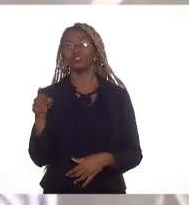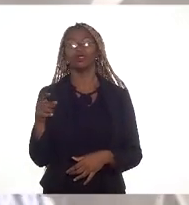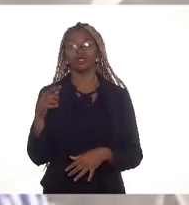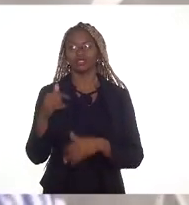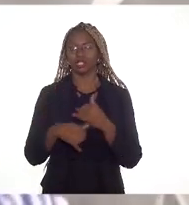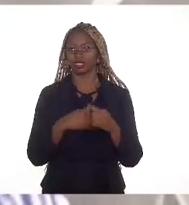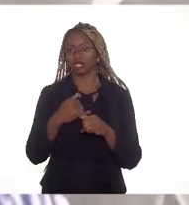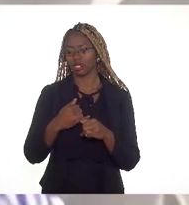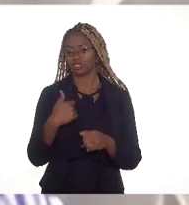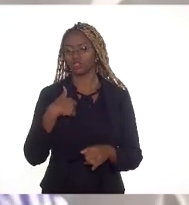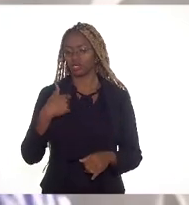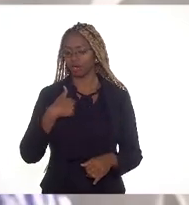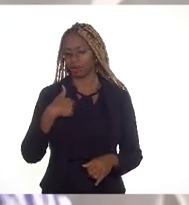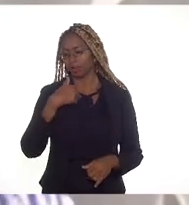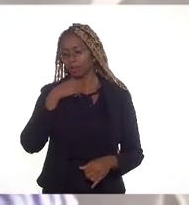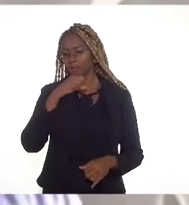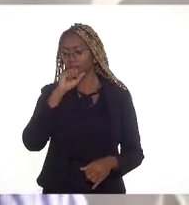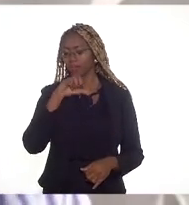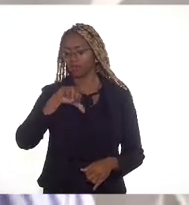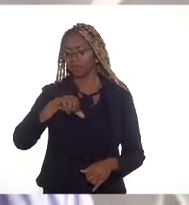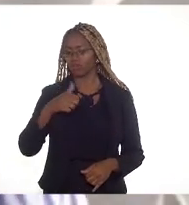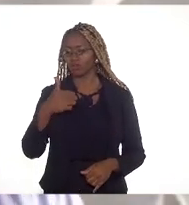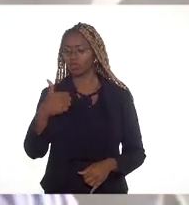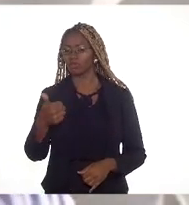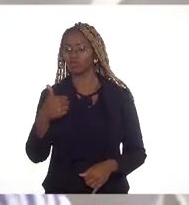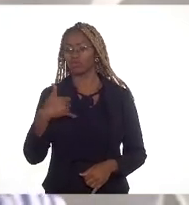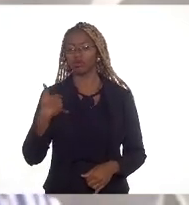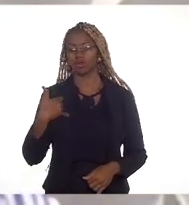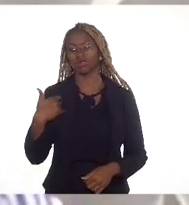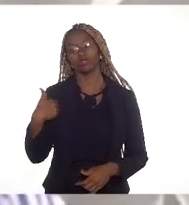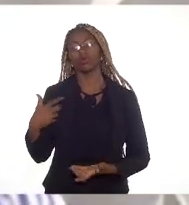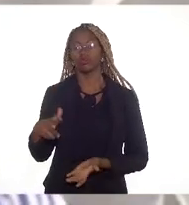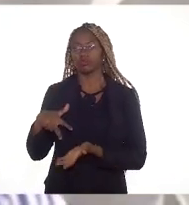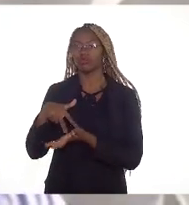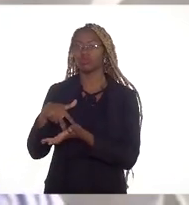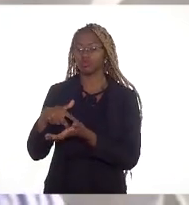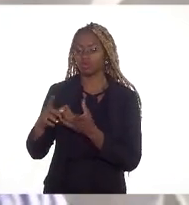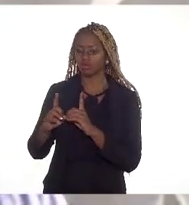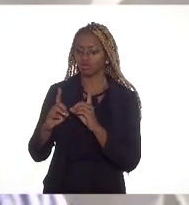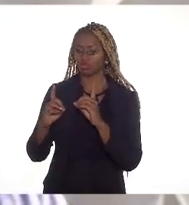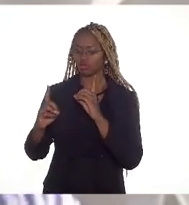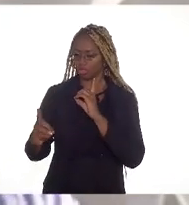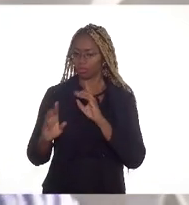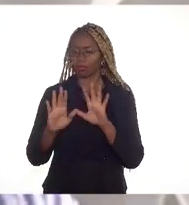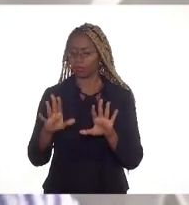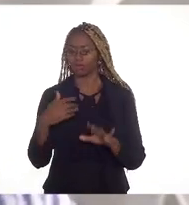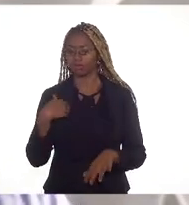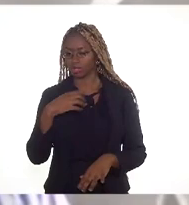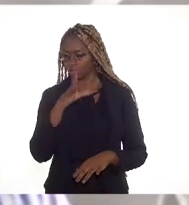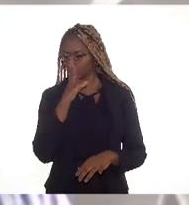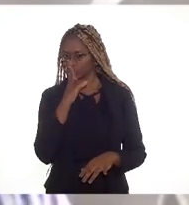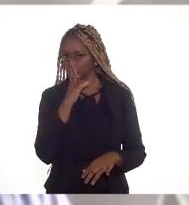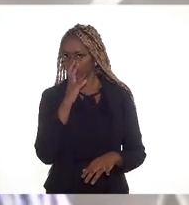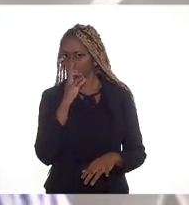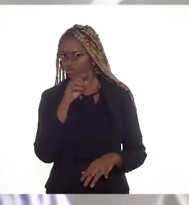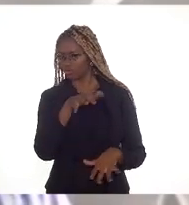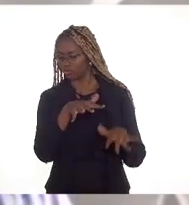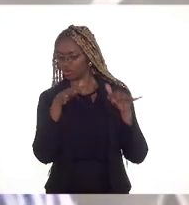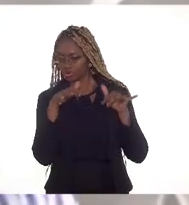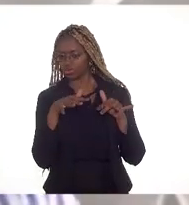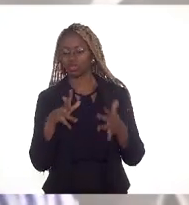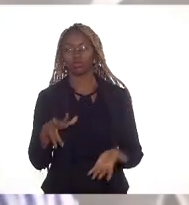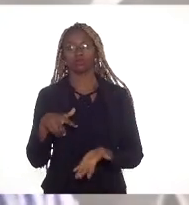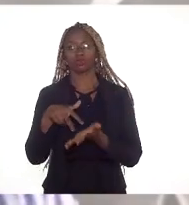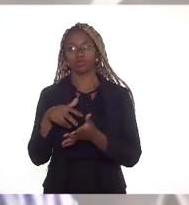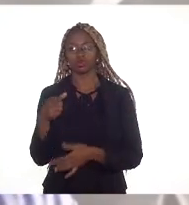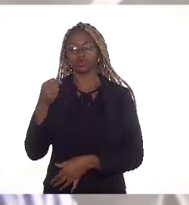anos que vive comigo e, portanto, preservo o distanciamento social, mas assisti não só a sua posse, mas